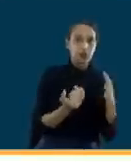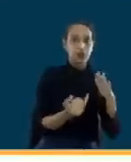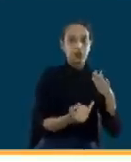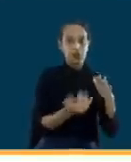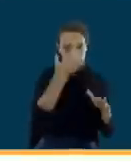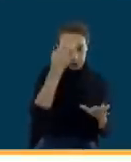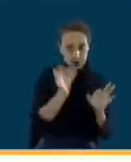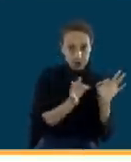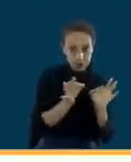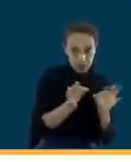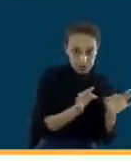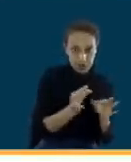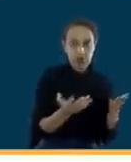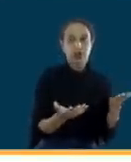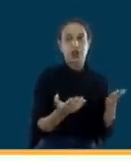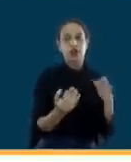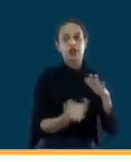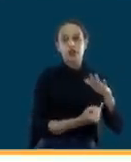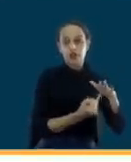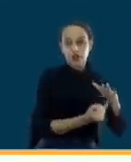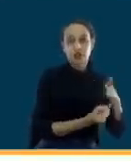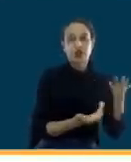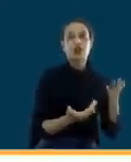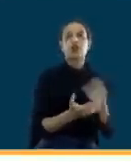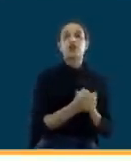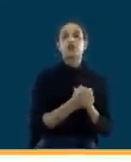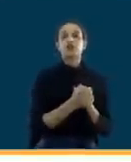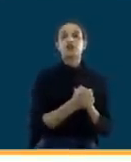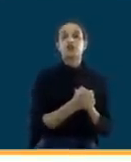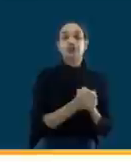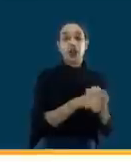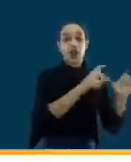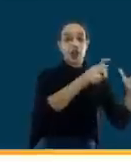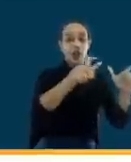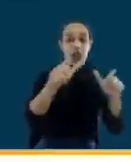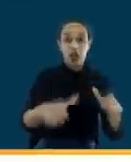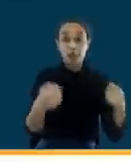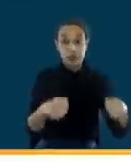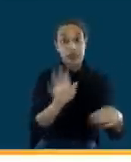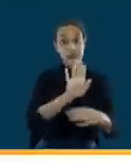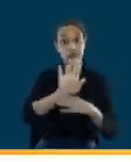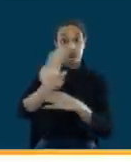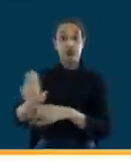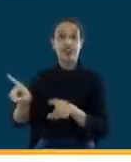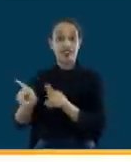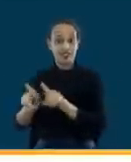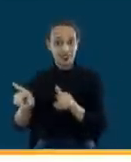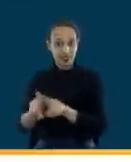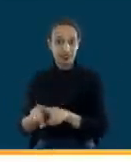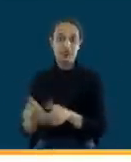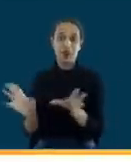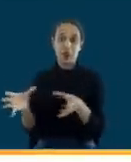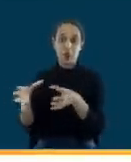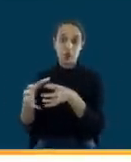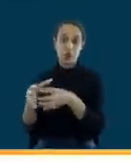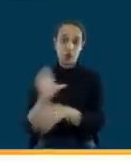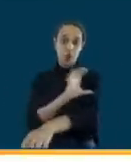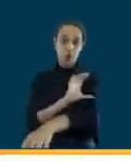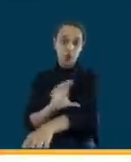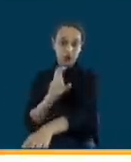todo o mercado. Então, é importante considerar agora a necessidade de que